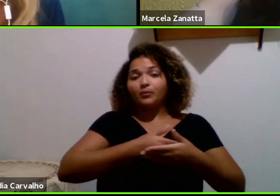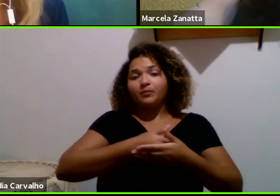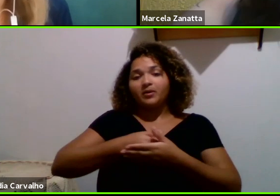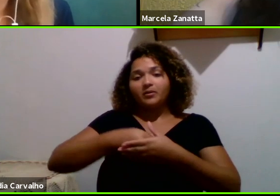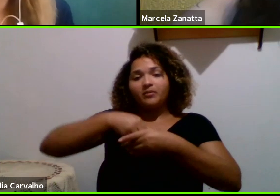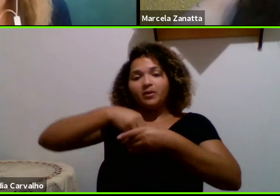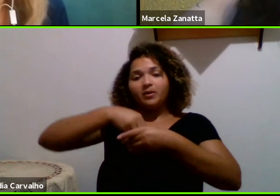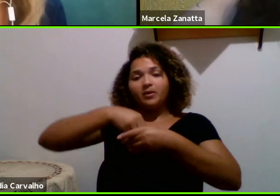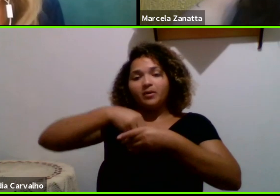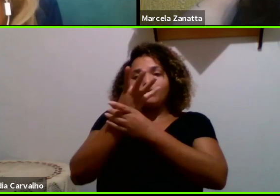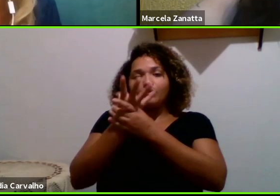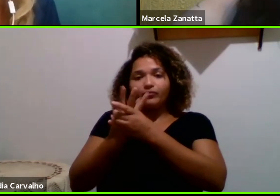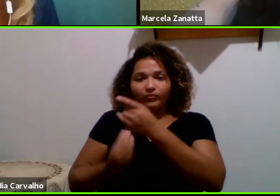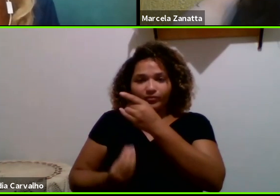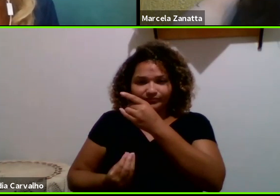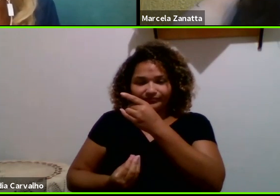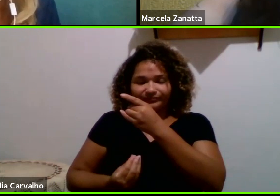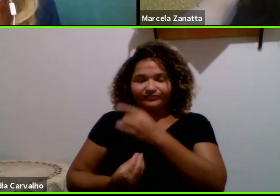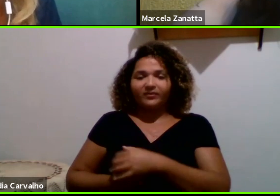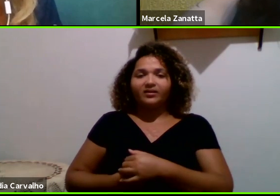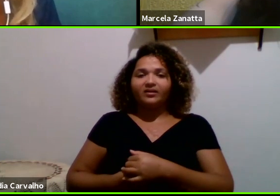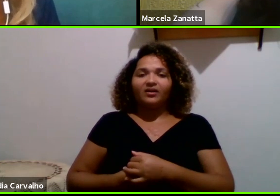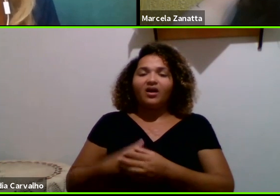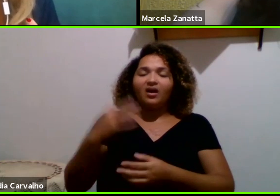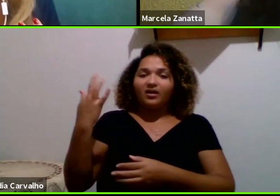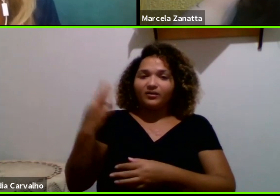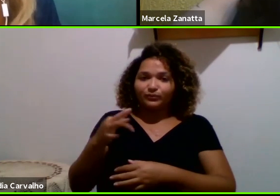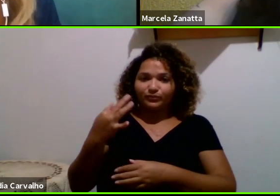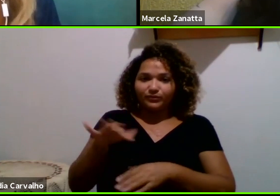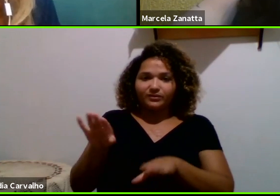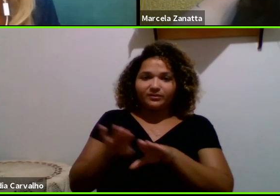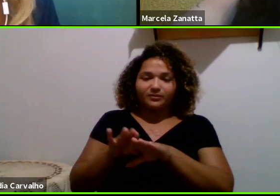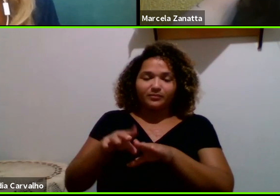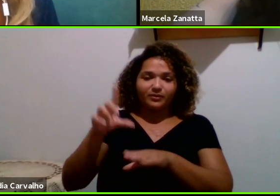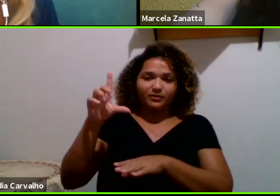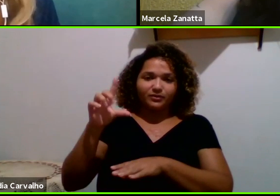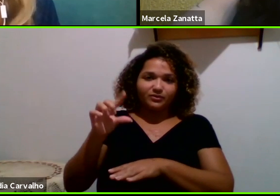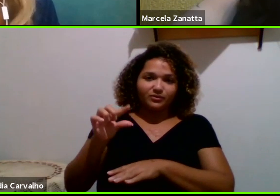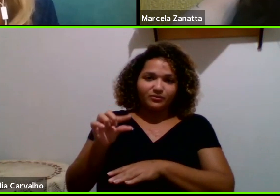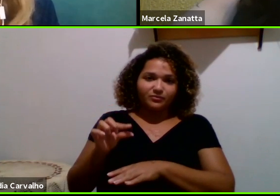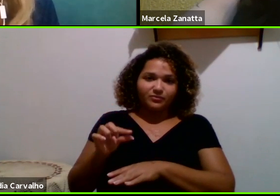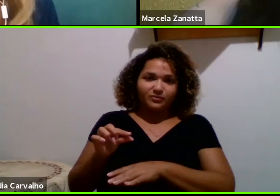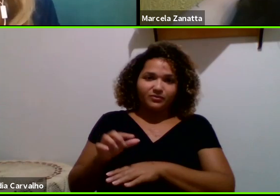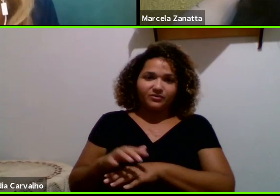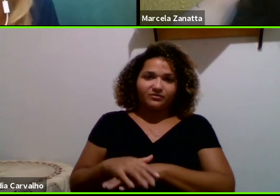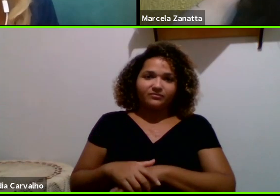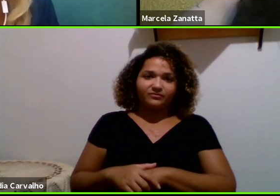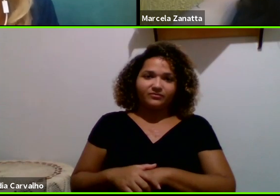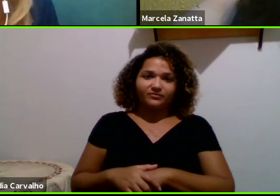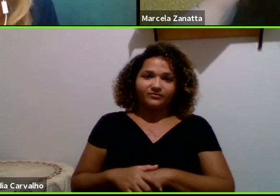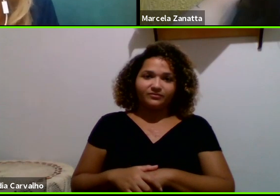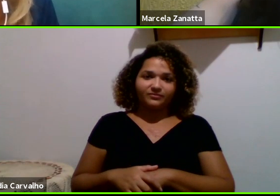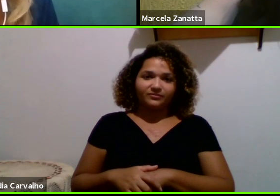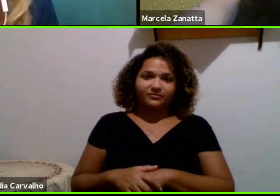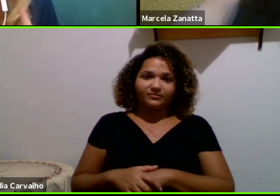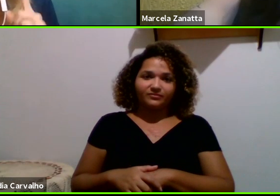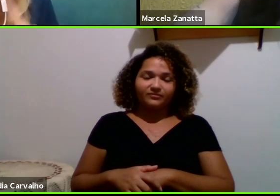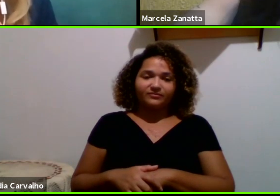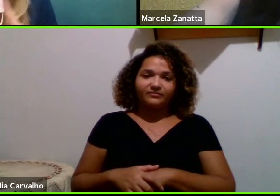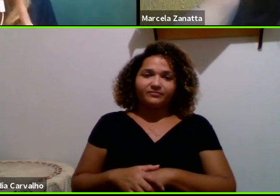a queixa dolorosa da mulher, ele diminui o índice de parto operatório, o parto